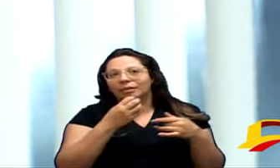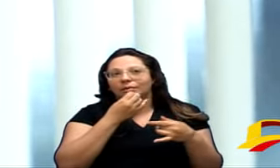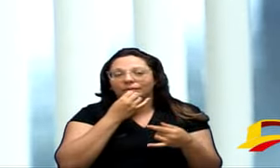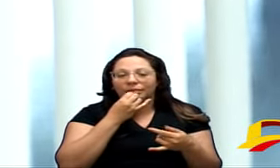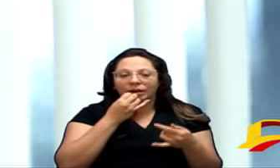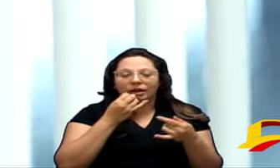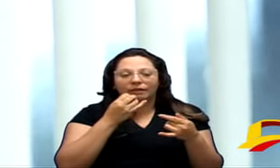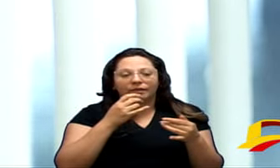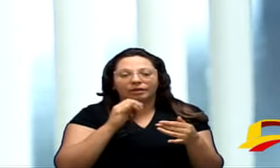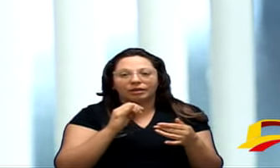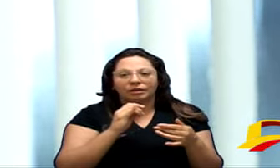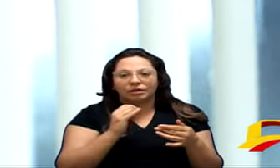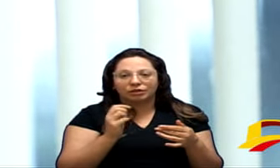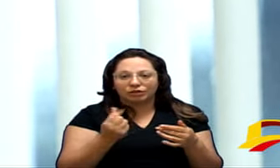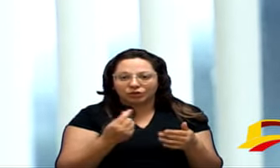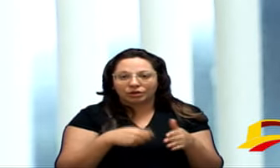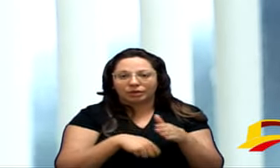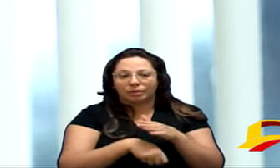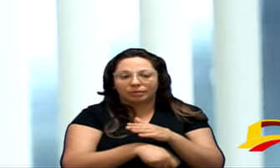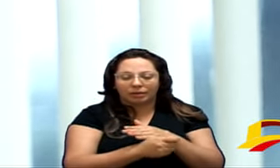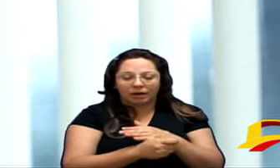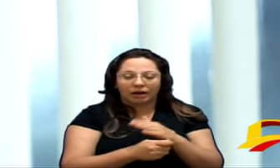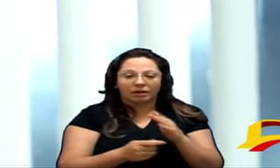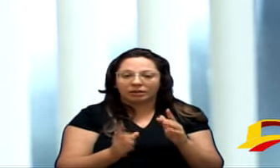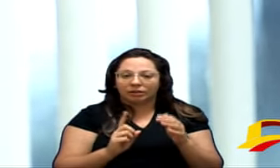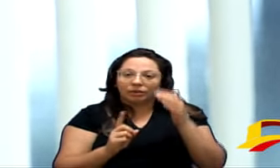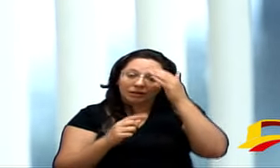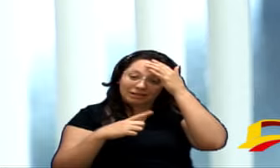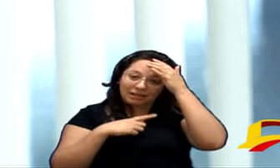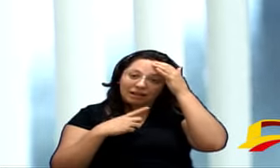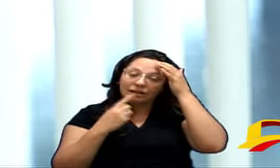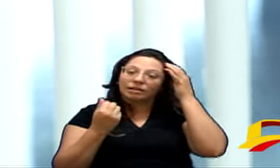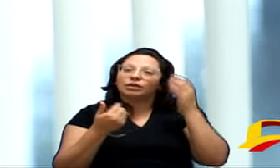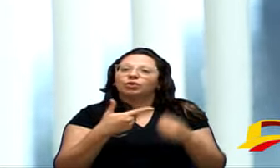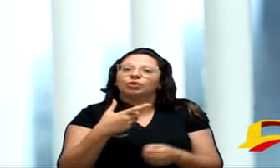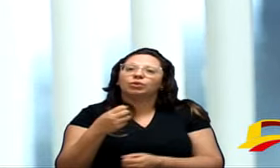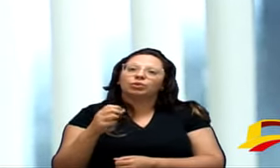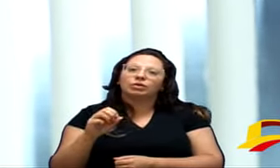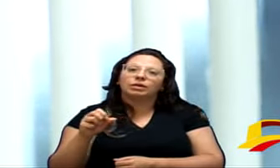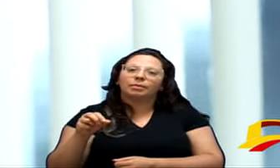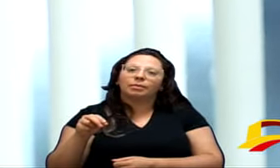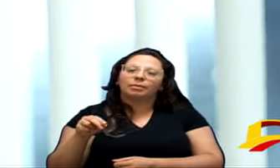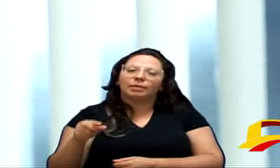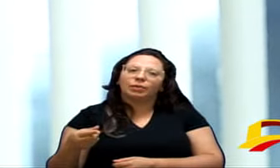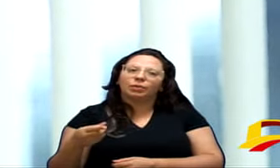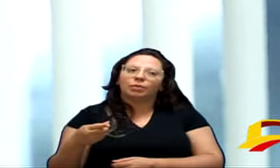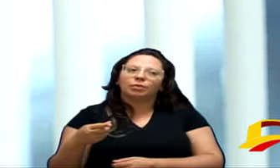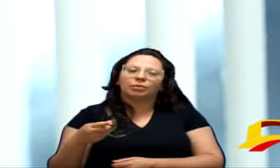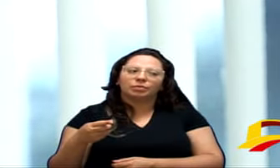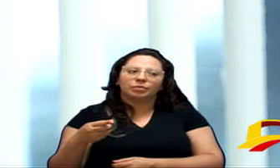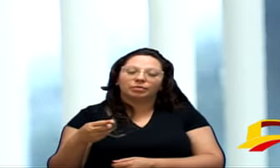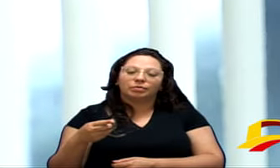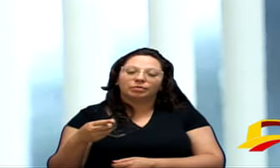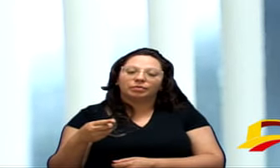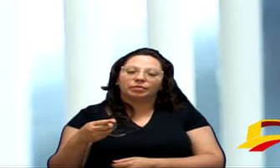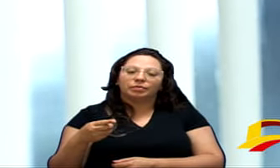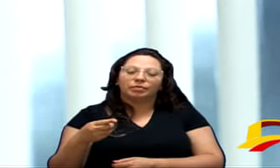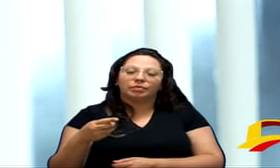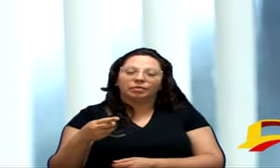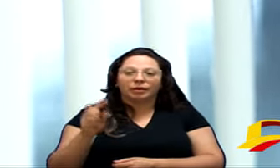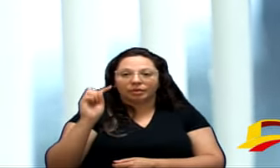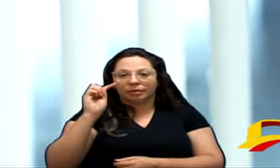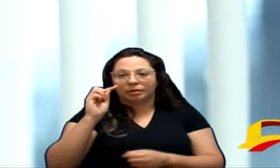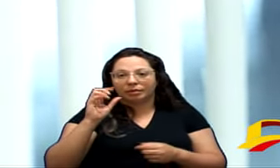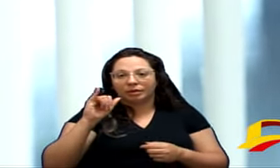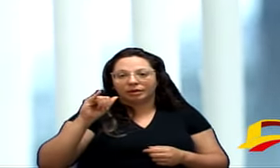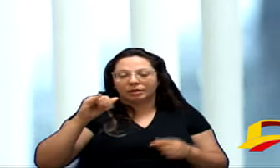não não se investe é tem um valor de 200.000 pra inteligência não é pouco secretário Qual